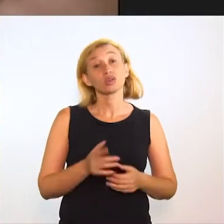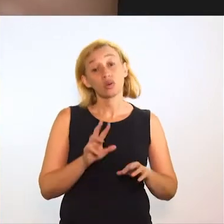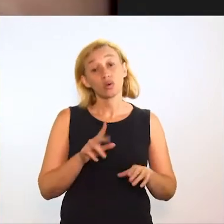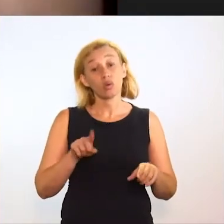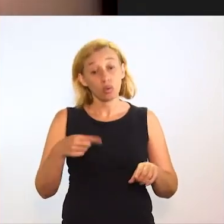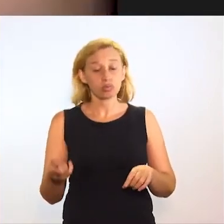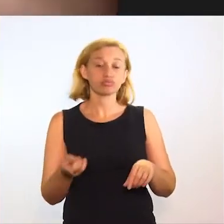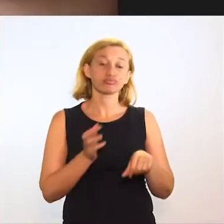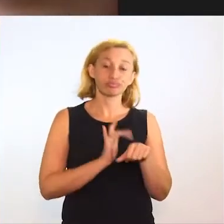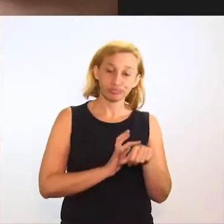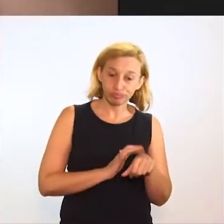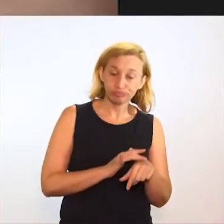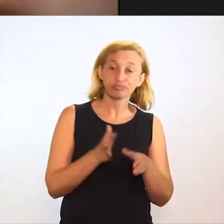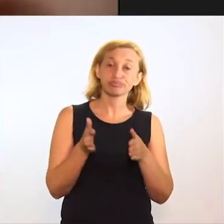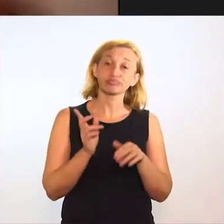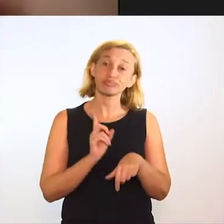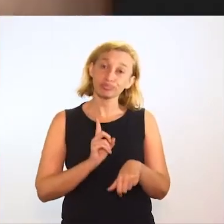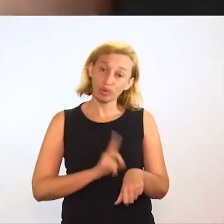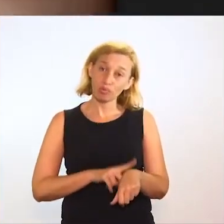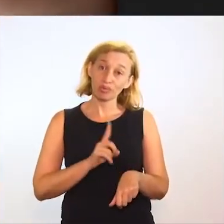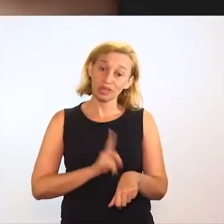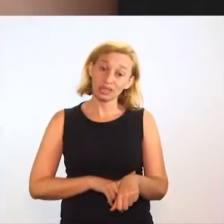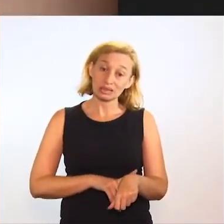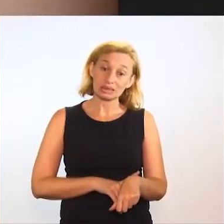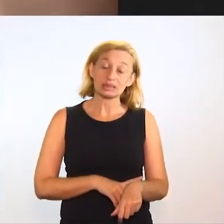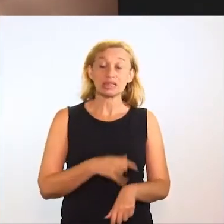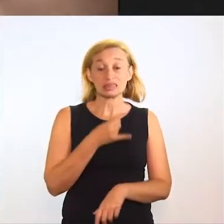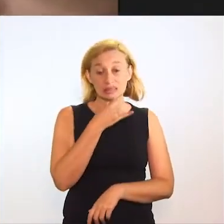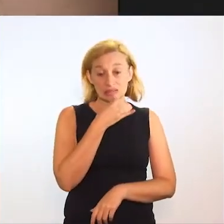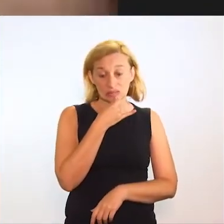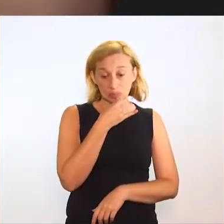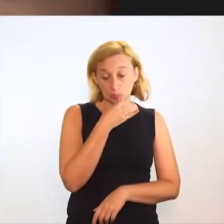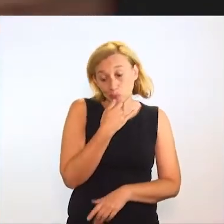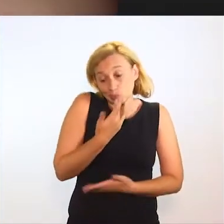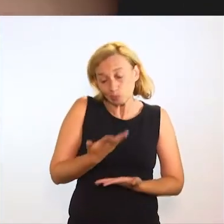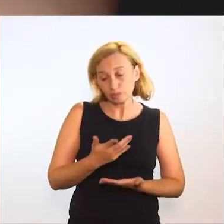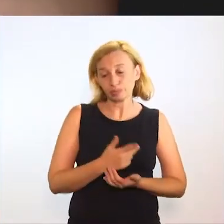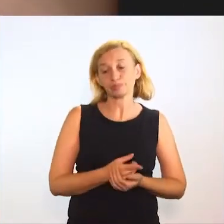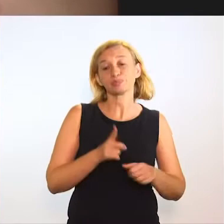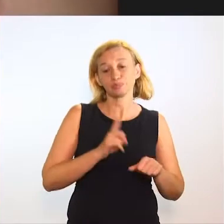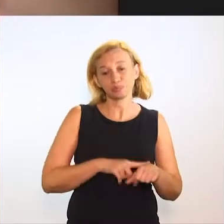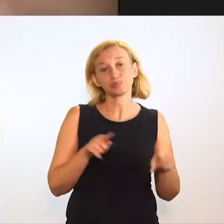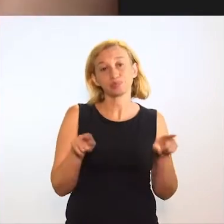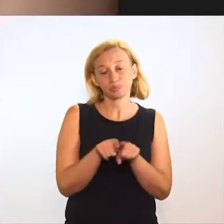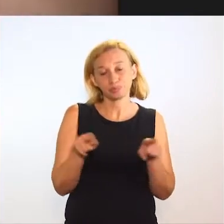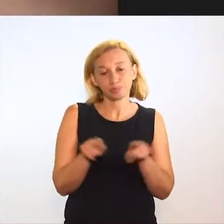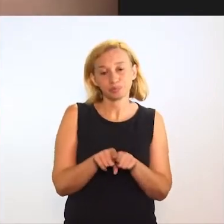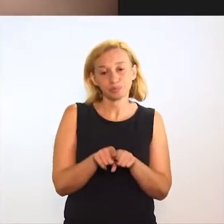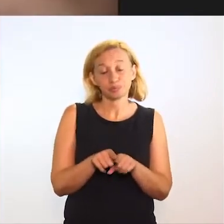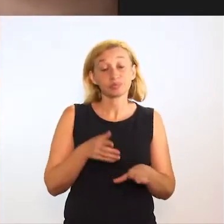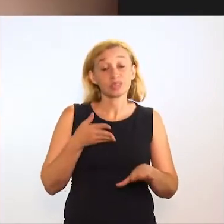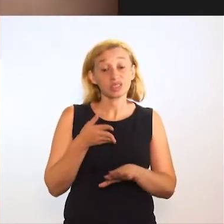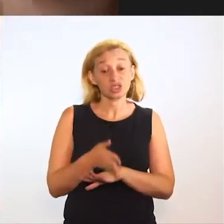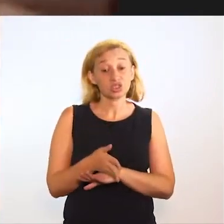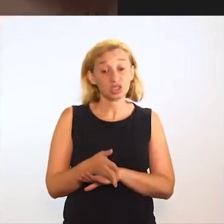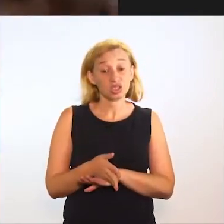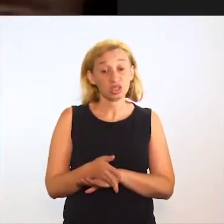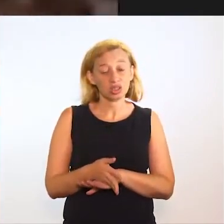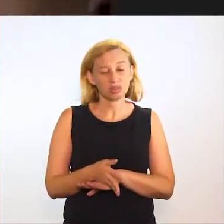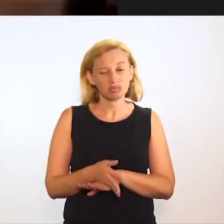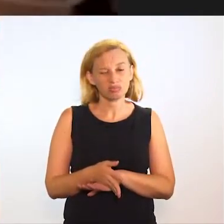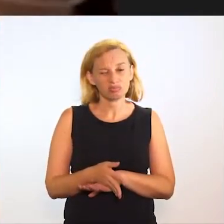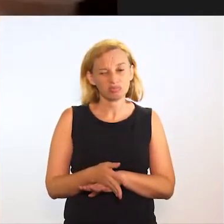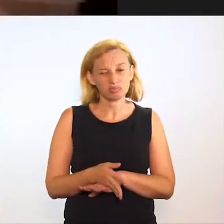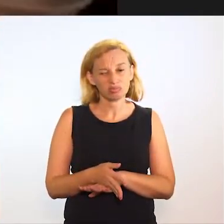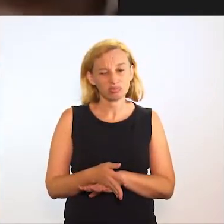faleceram, aos que estão doentes. O momento é delicado, mas o momento também, quando a gente chega